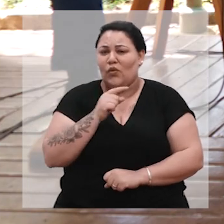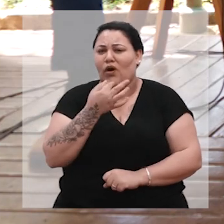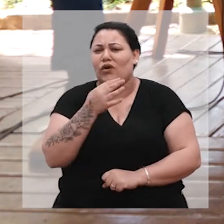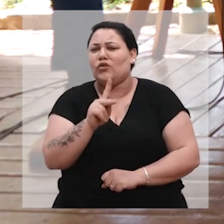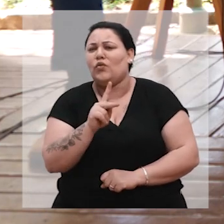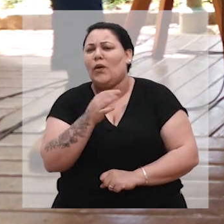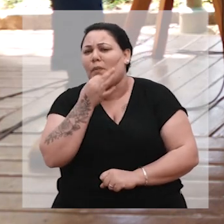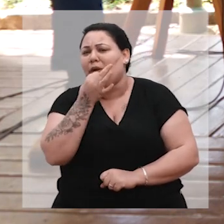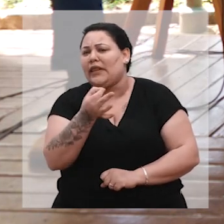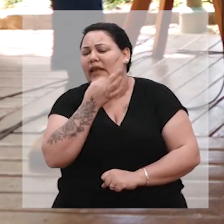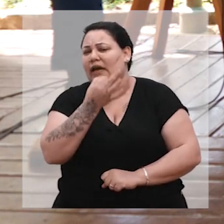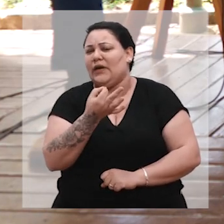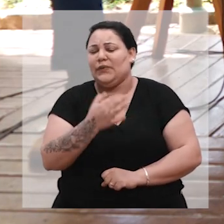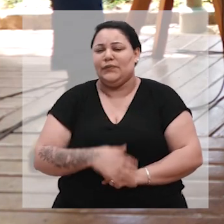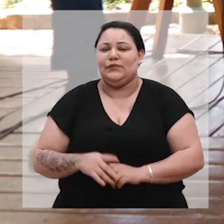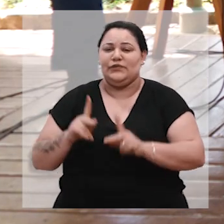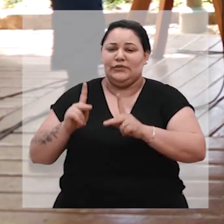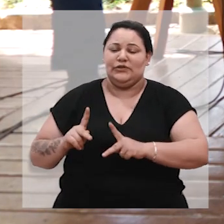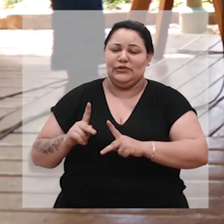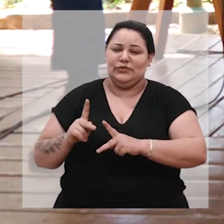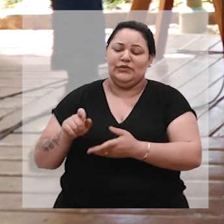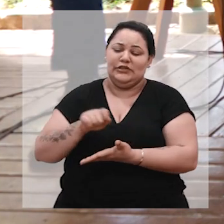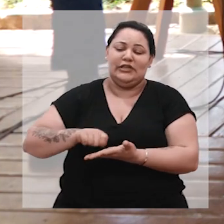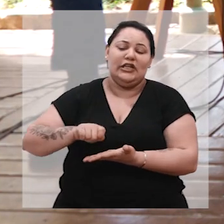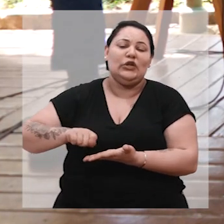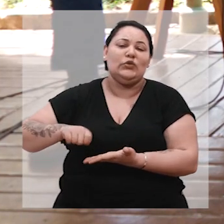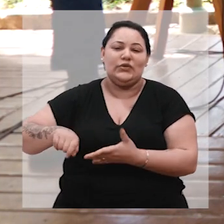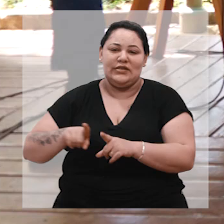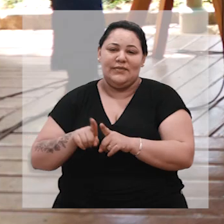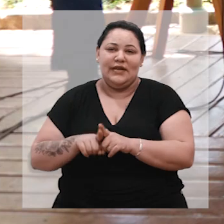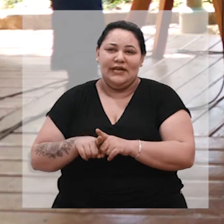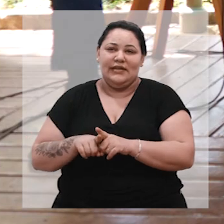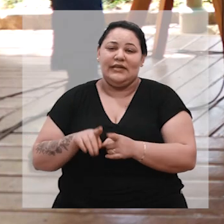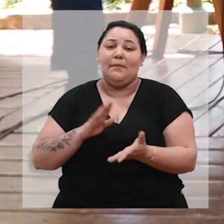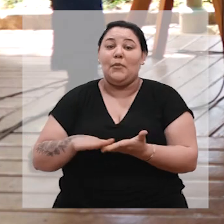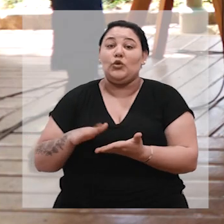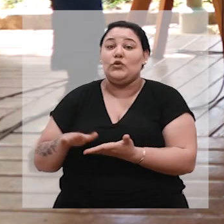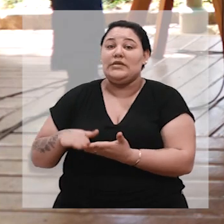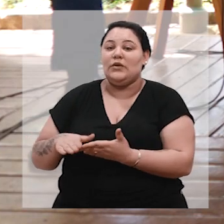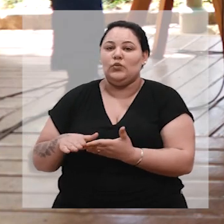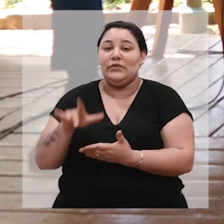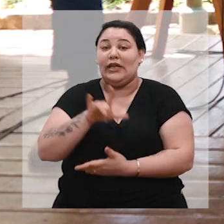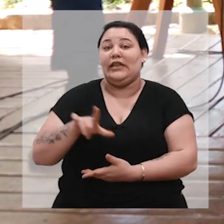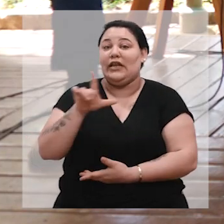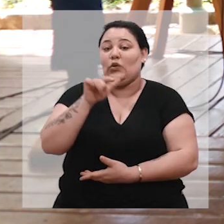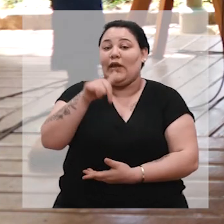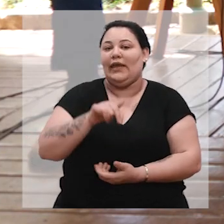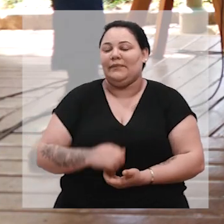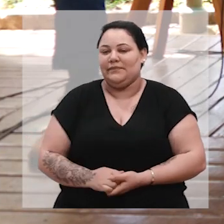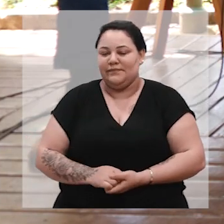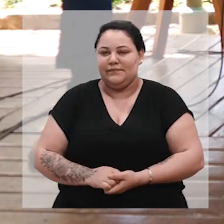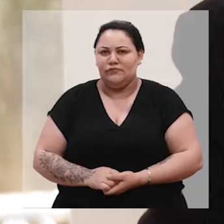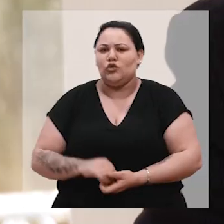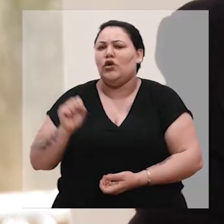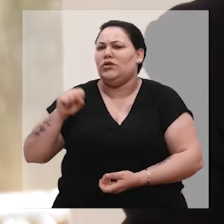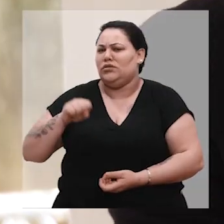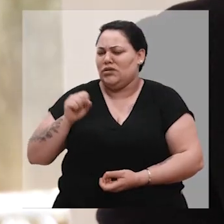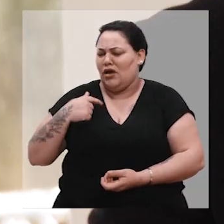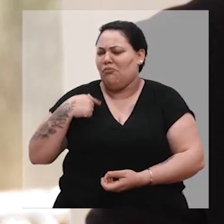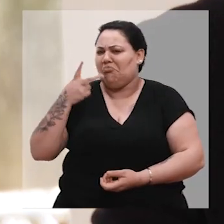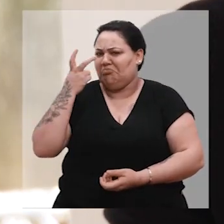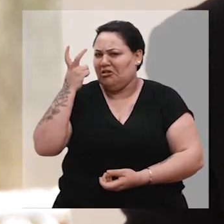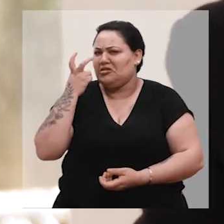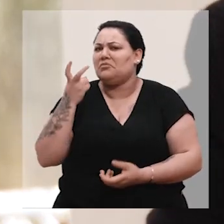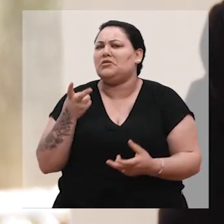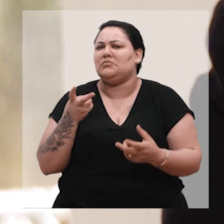do Sul. Qual é o seu olhar como livreiro, assim, sobre a produção literária nossa caxiense? Sim, um